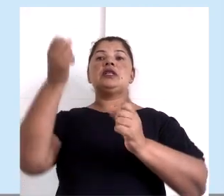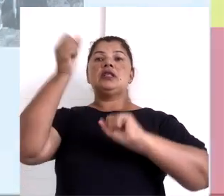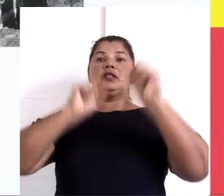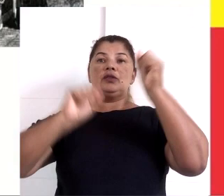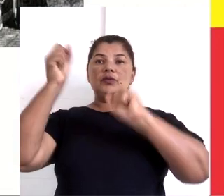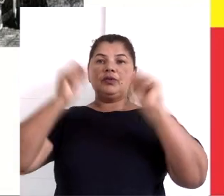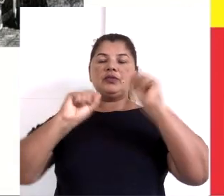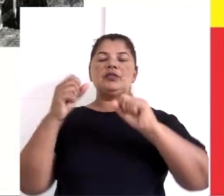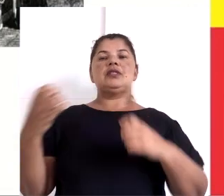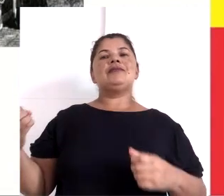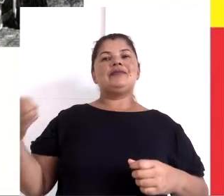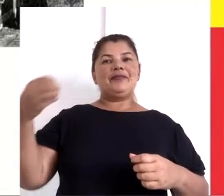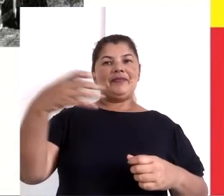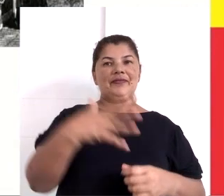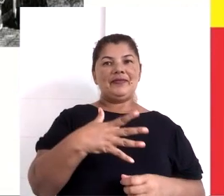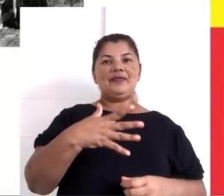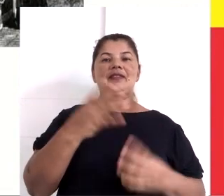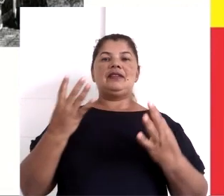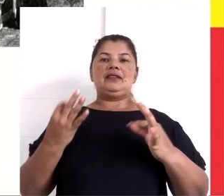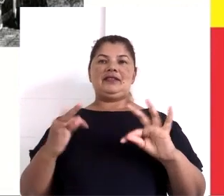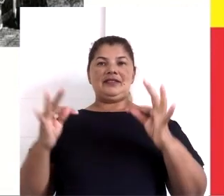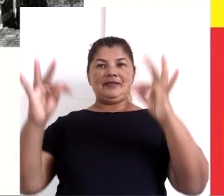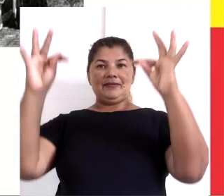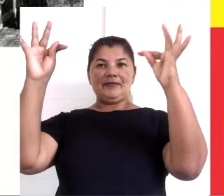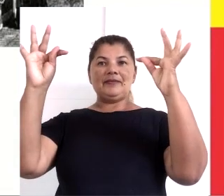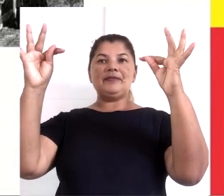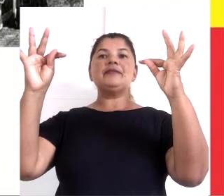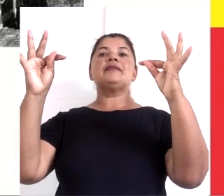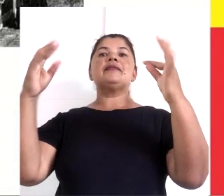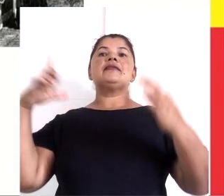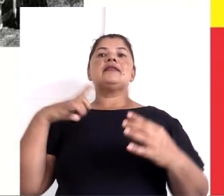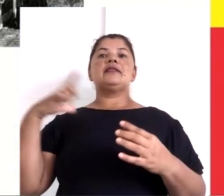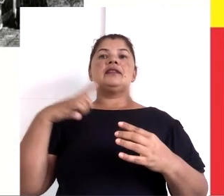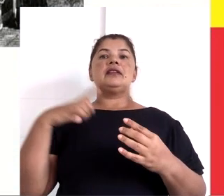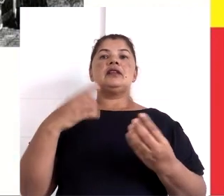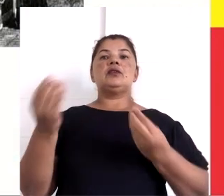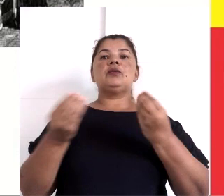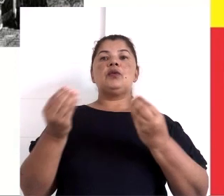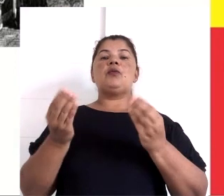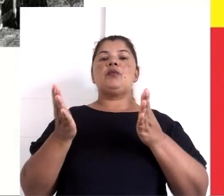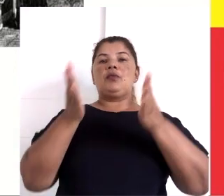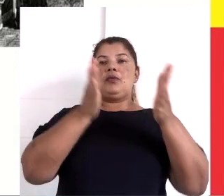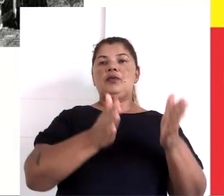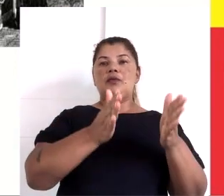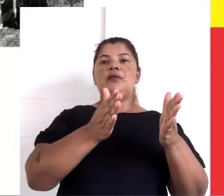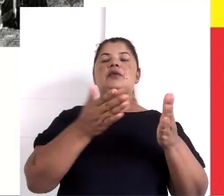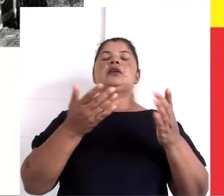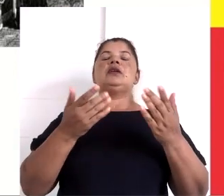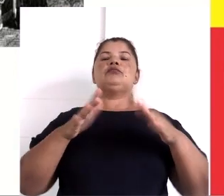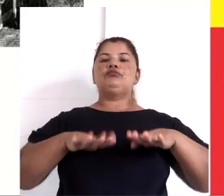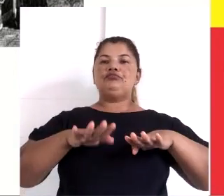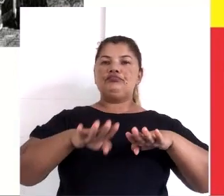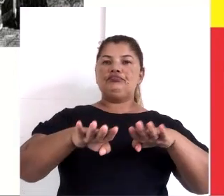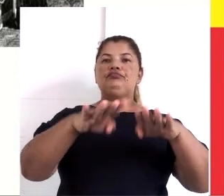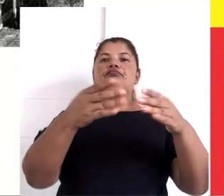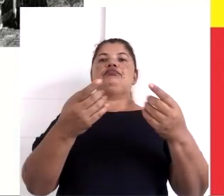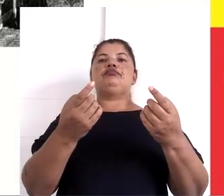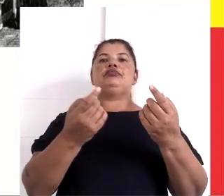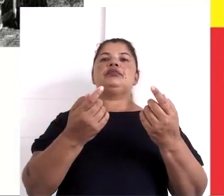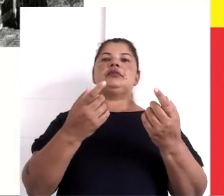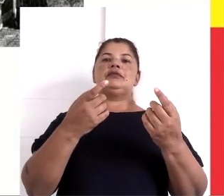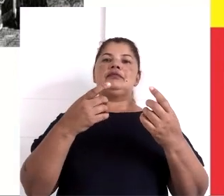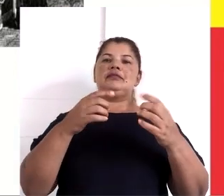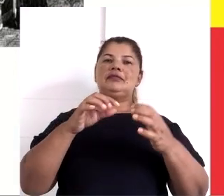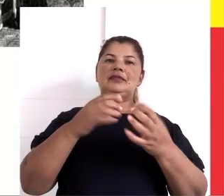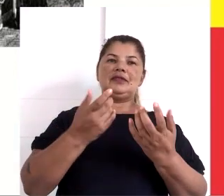indústria, tá? E as inovações tecnológicas. Então, a gente, de um lado, vê a indústria têxtil na sua fase